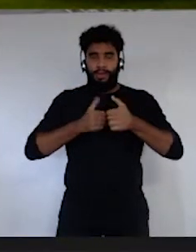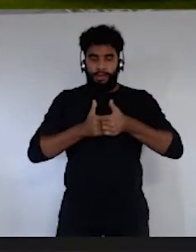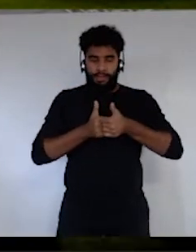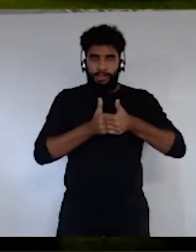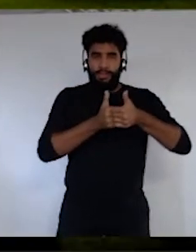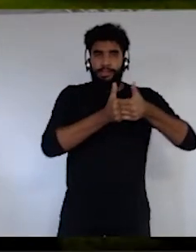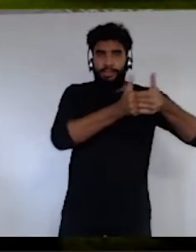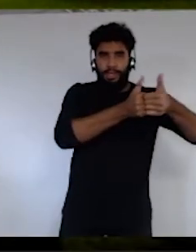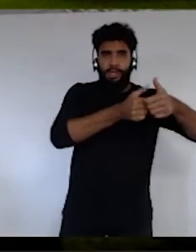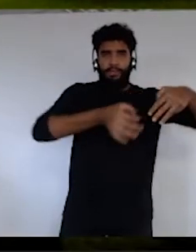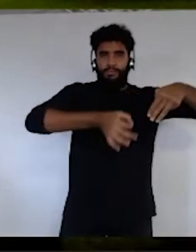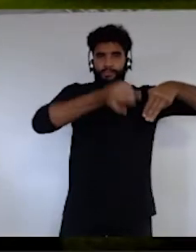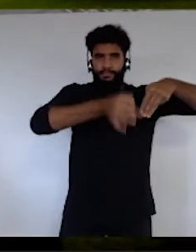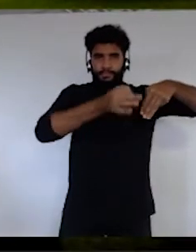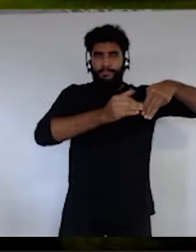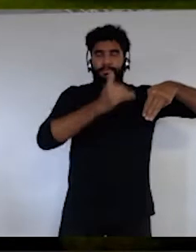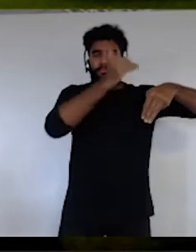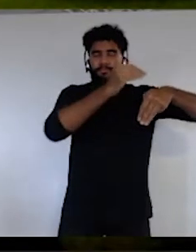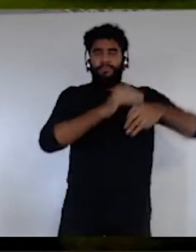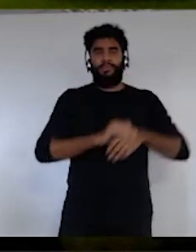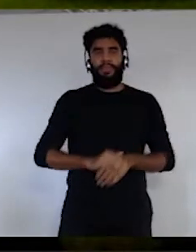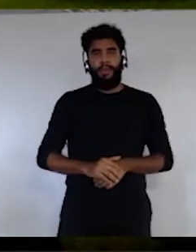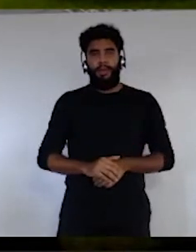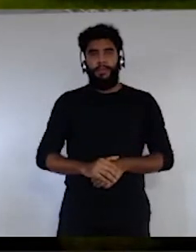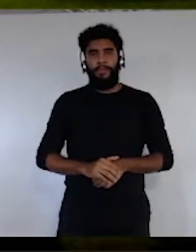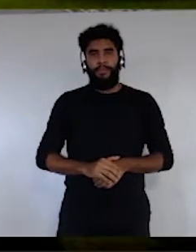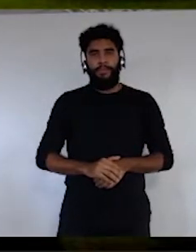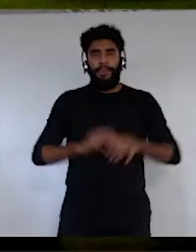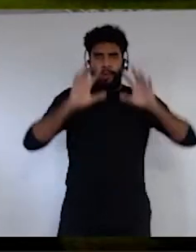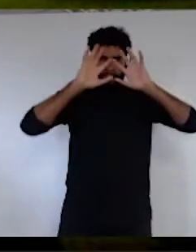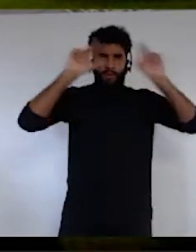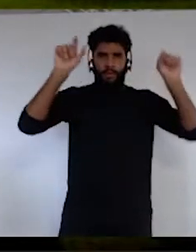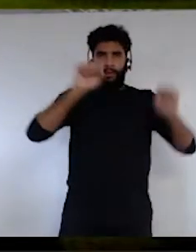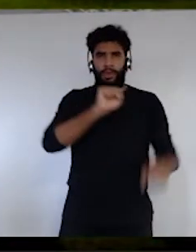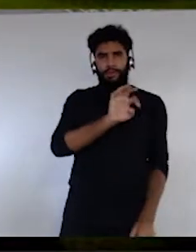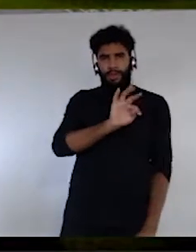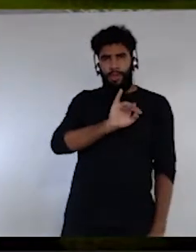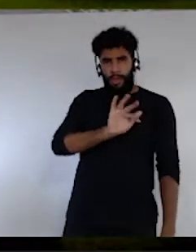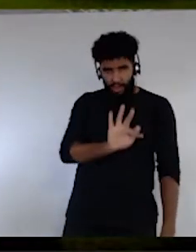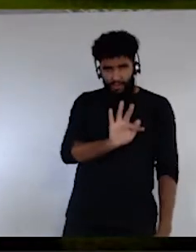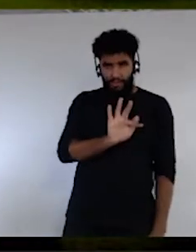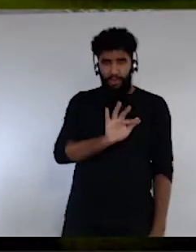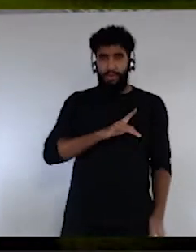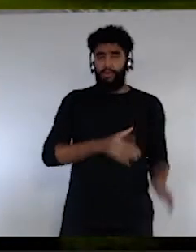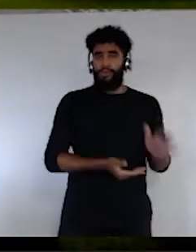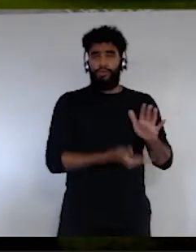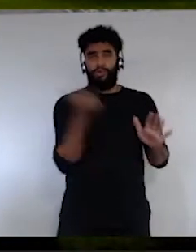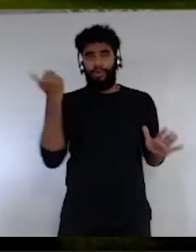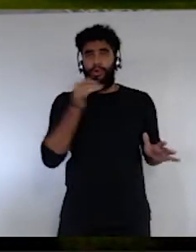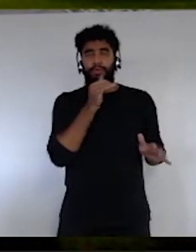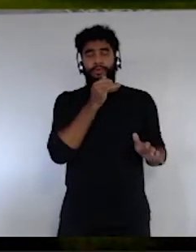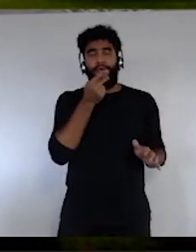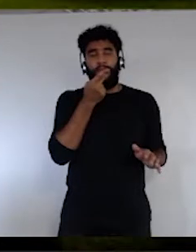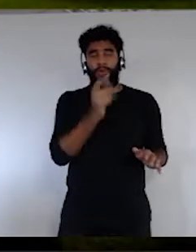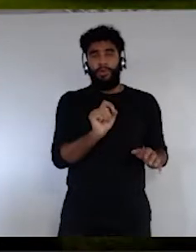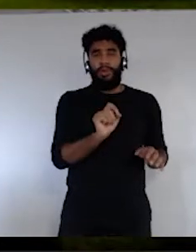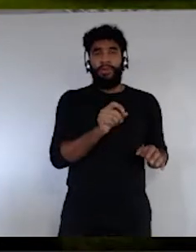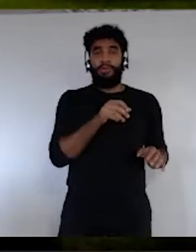debate, os ministros não falam entre uns com os outros. Se falam, é lá interna corporis, nos seus gabinetes, um telefone com o outro, mas não